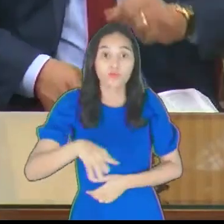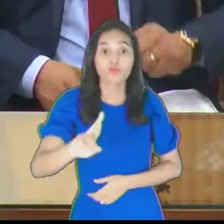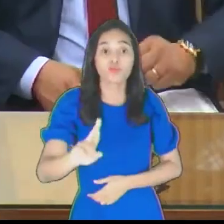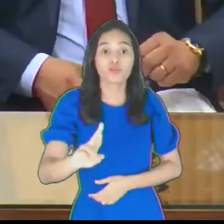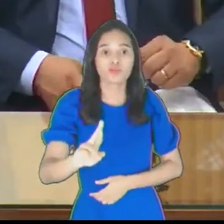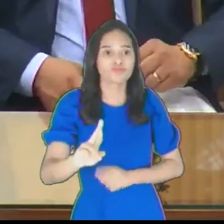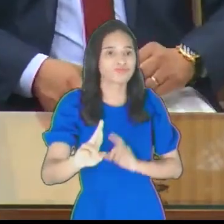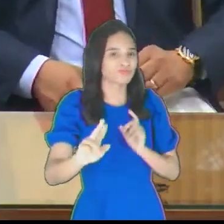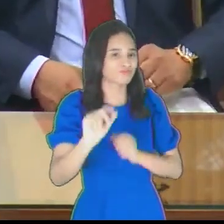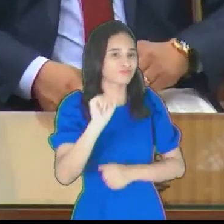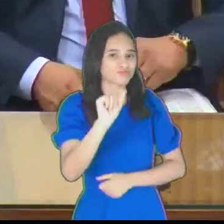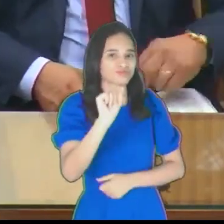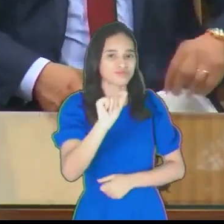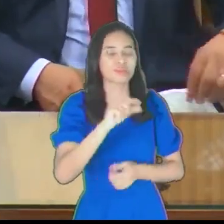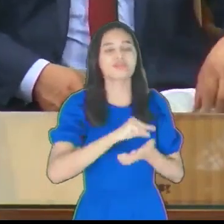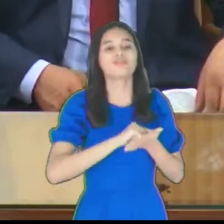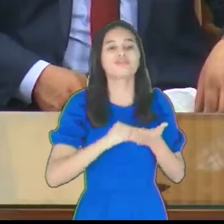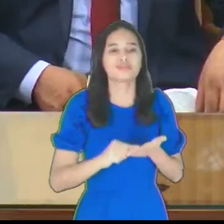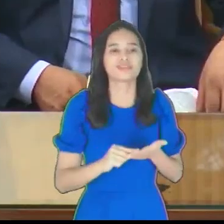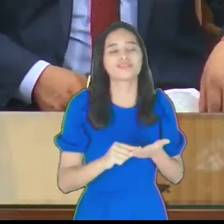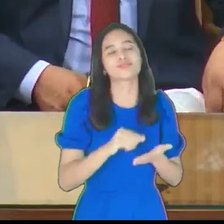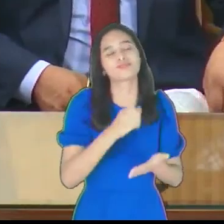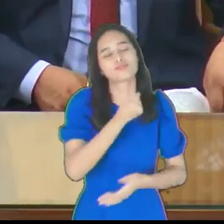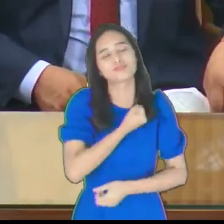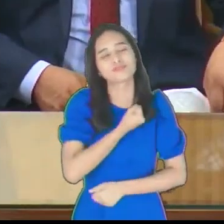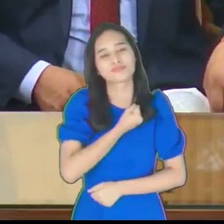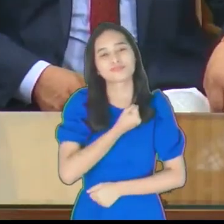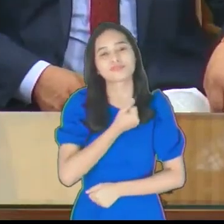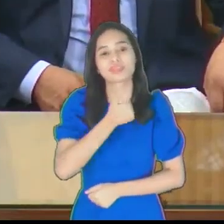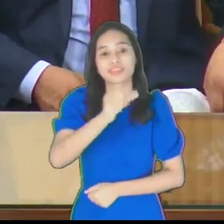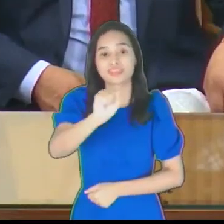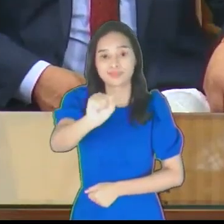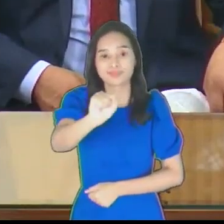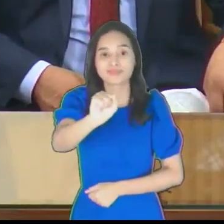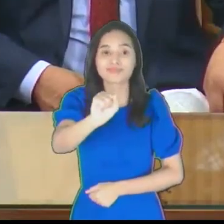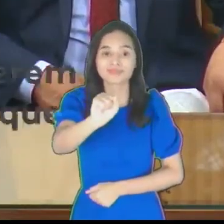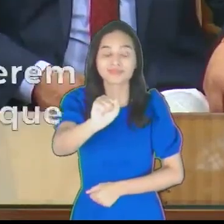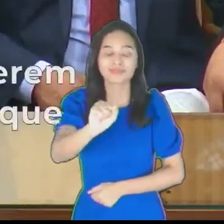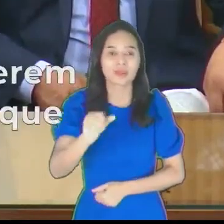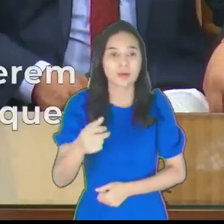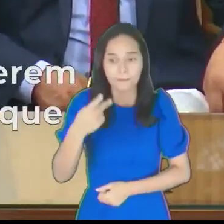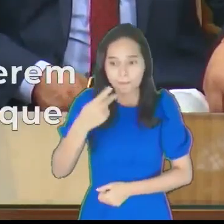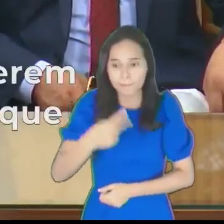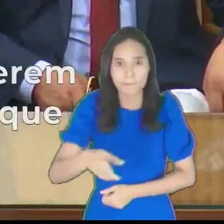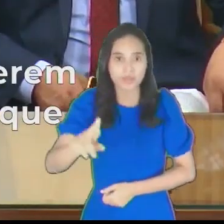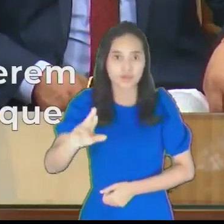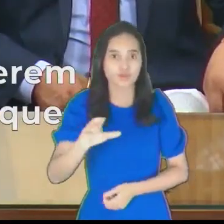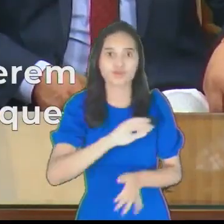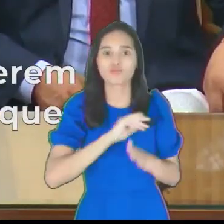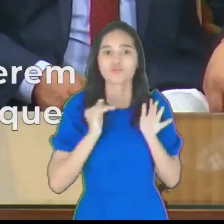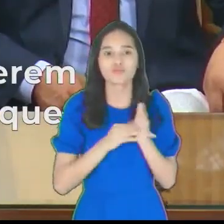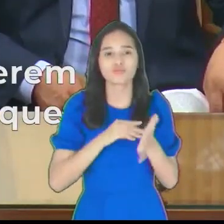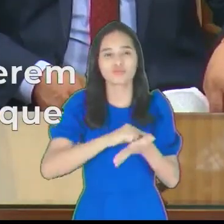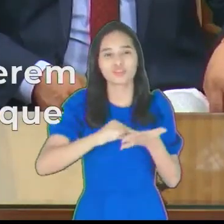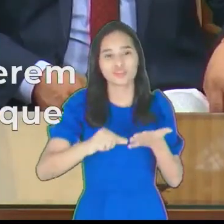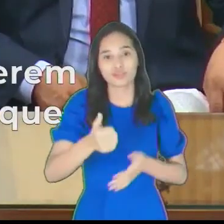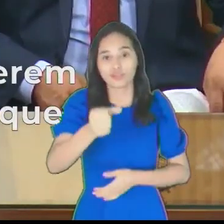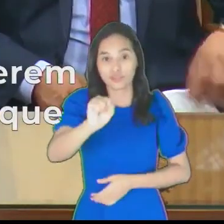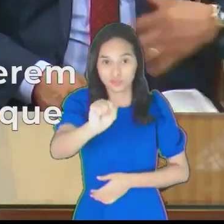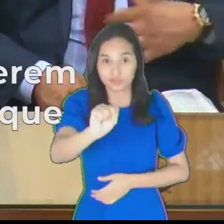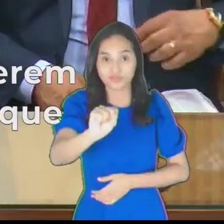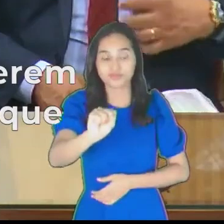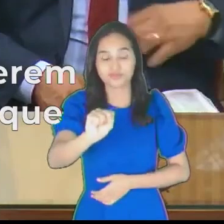pior foi o versículo de número 18. O pior de tudo foi o versículo 18. Por